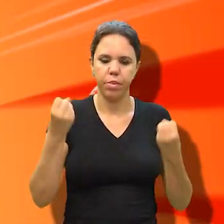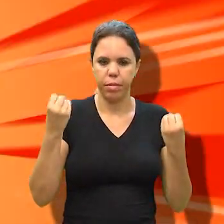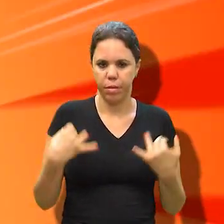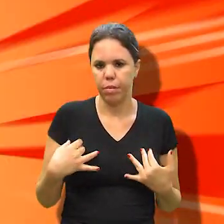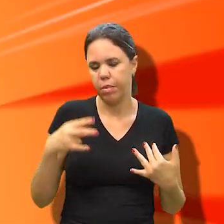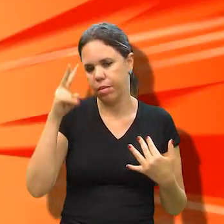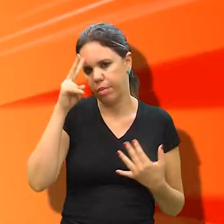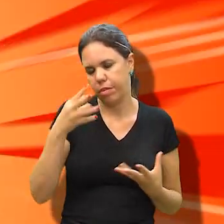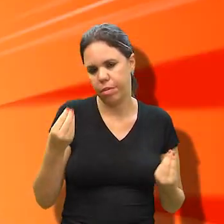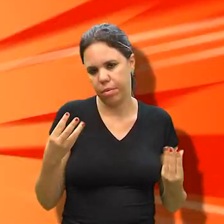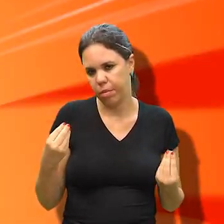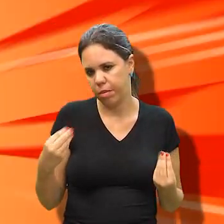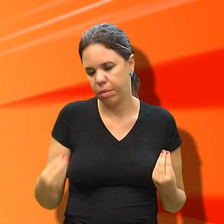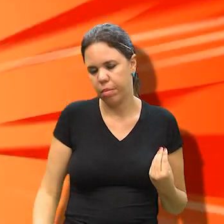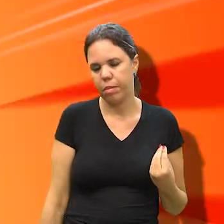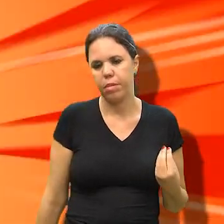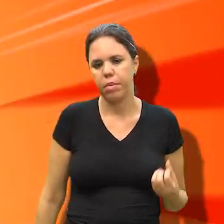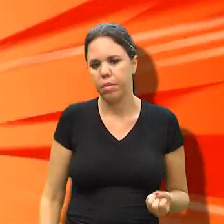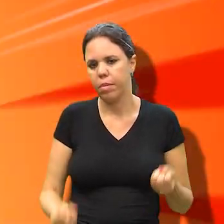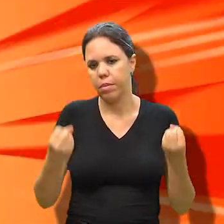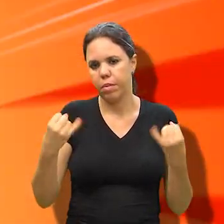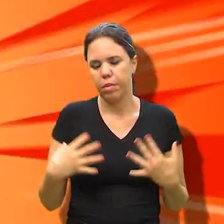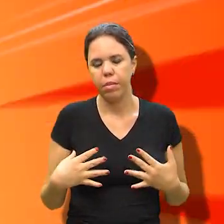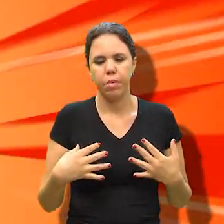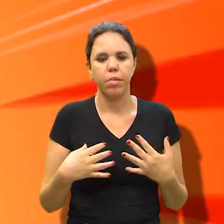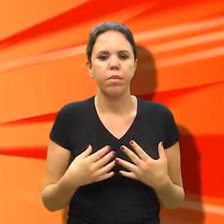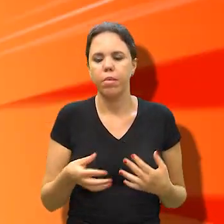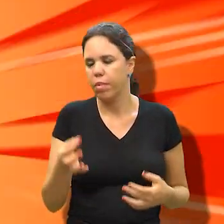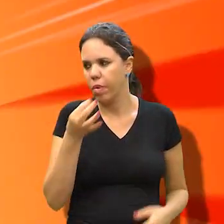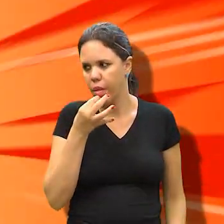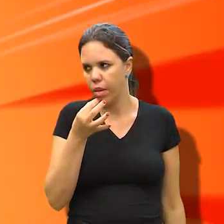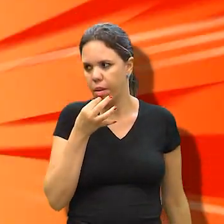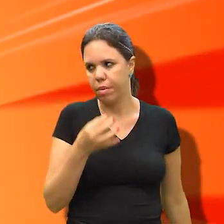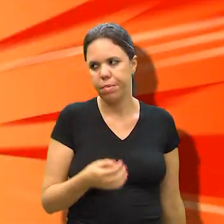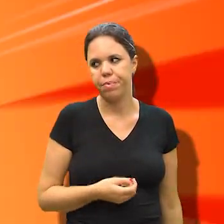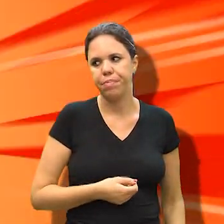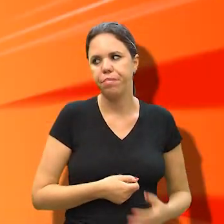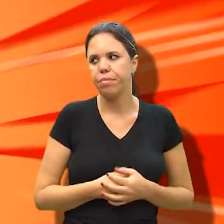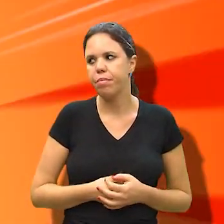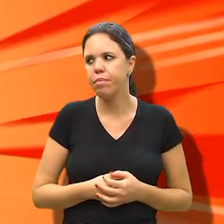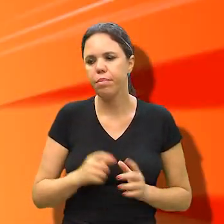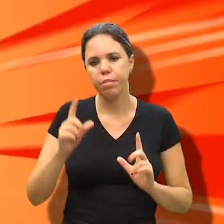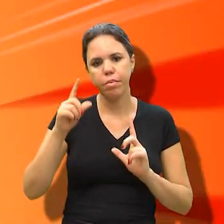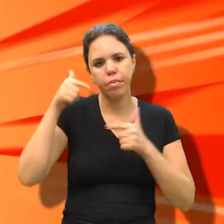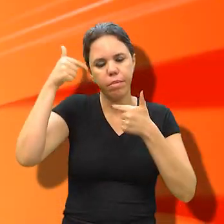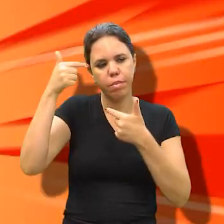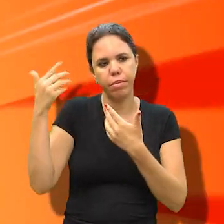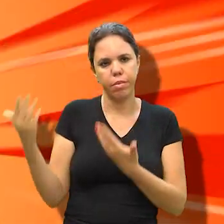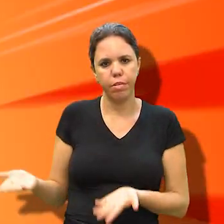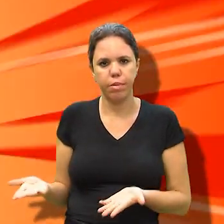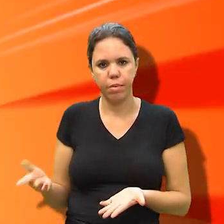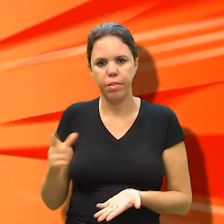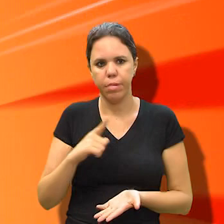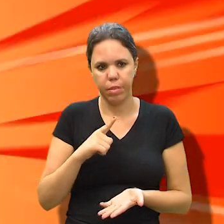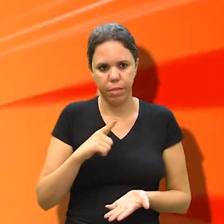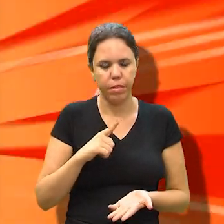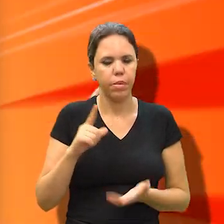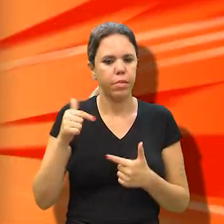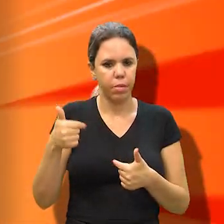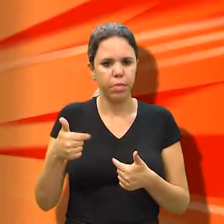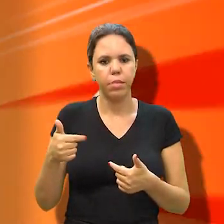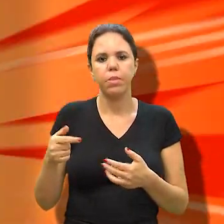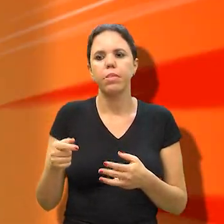ele conta bastante isso, e sob a ótica, né, desses personagens. E